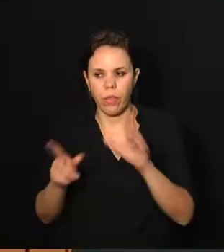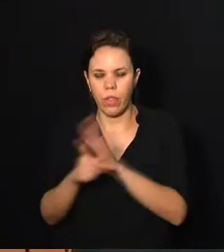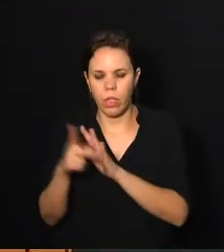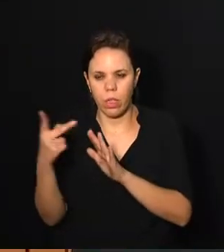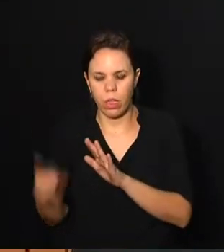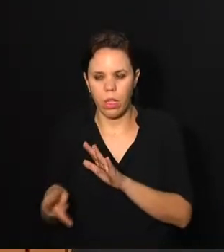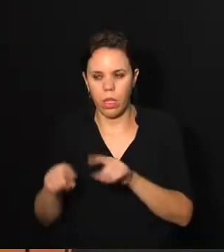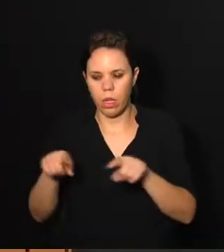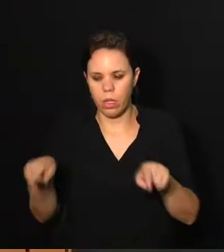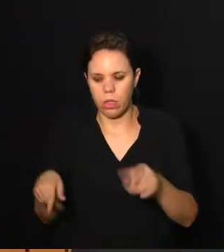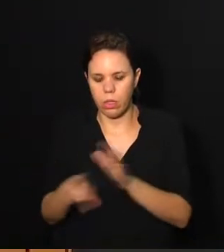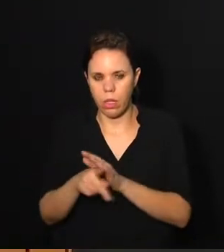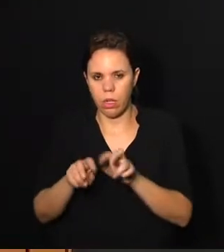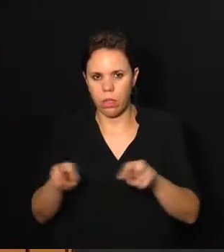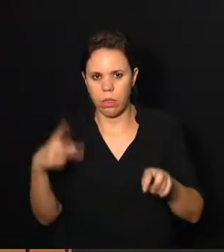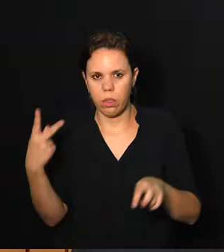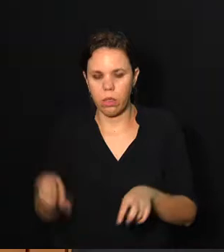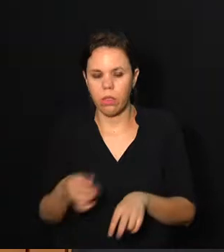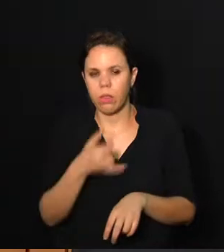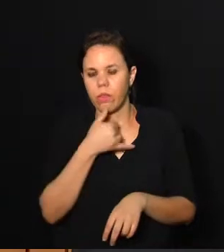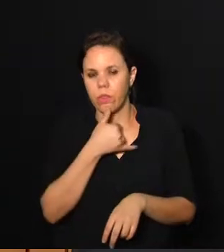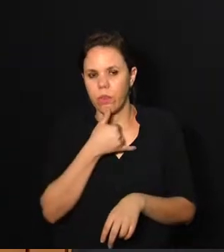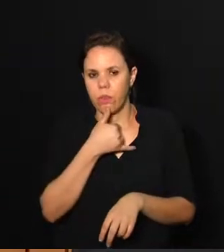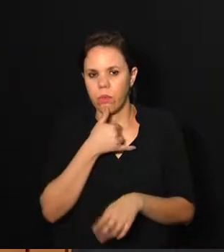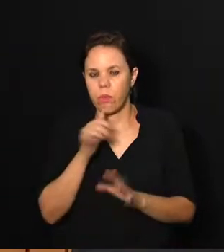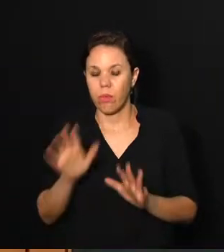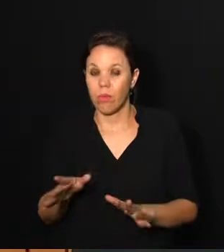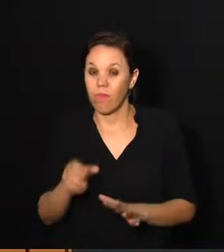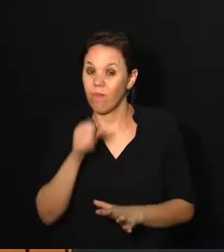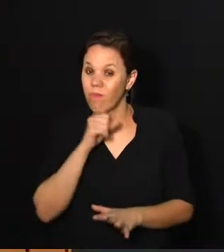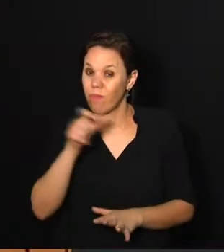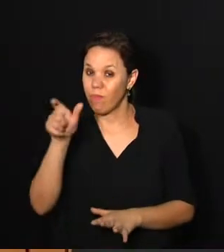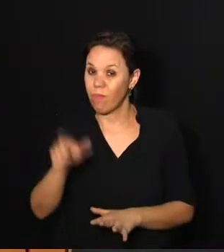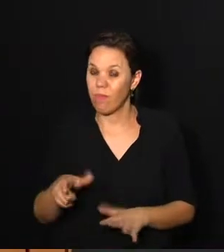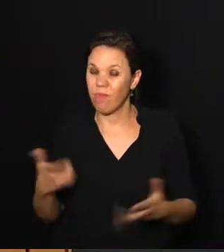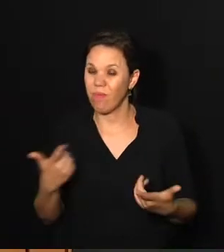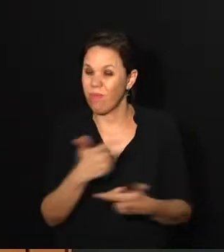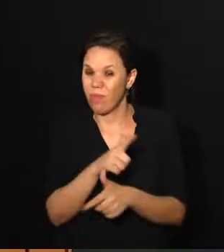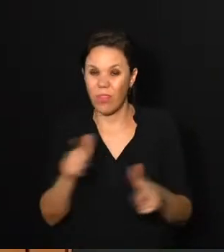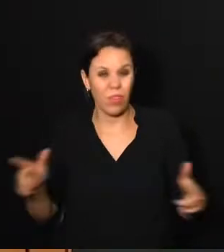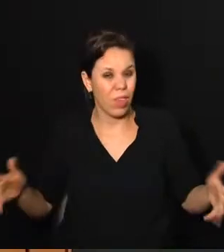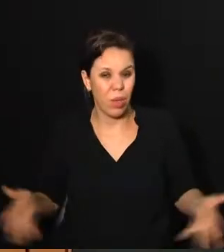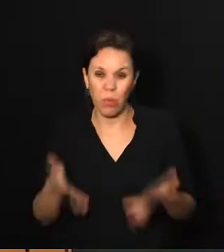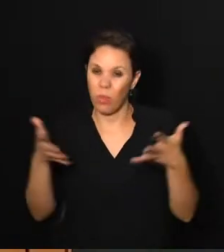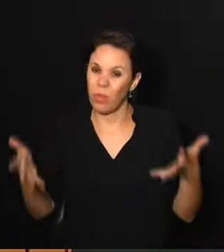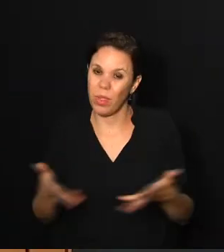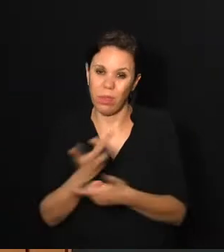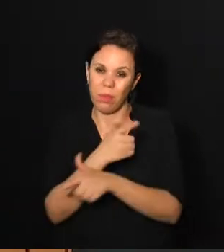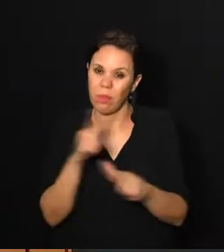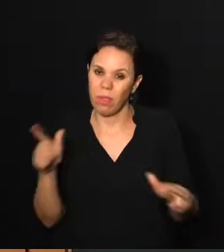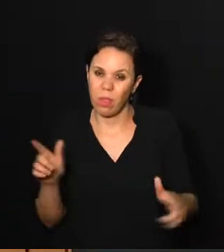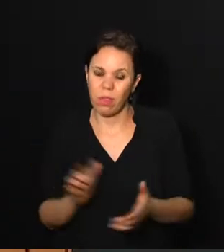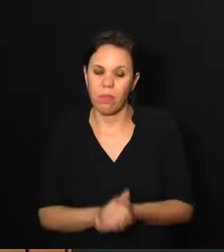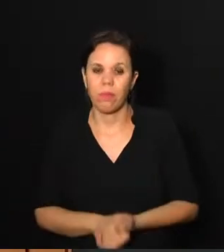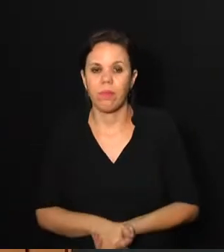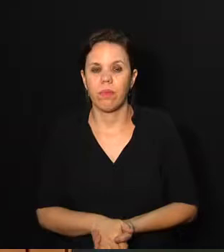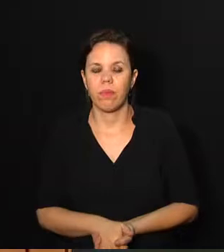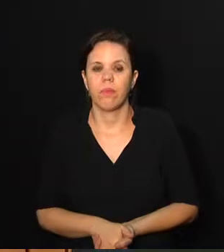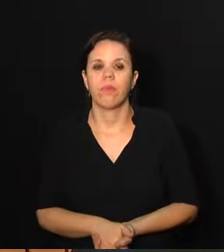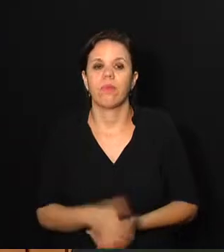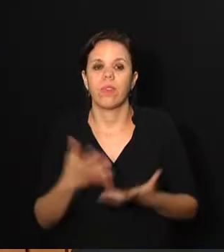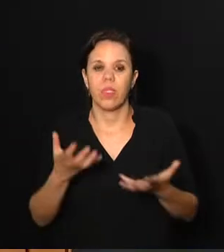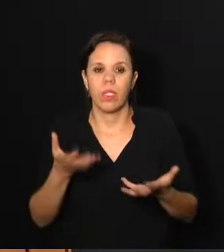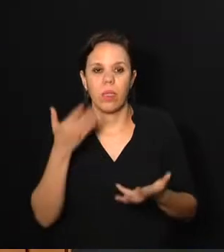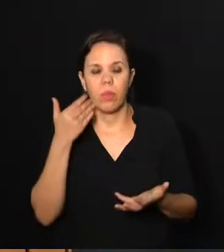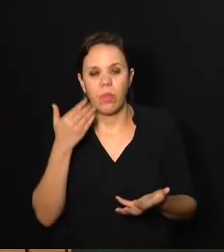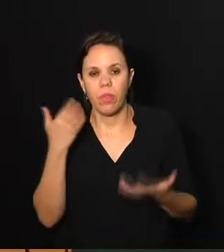dele. E, infelizmente, o idoso ele é um pouco desmotivado. Entendeu? E queria aproveitar